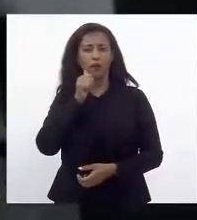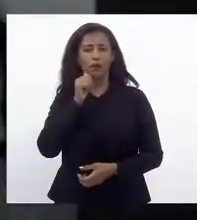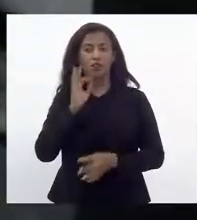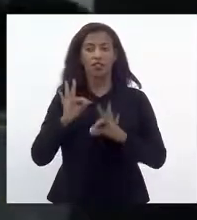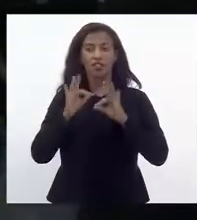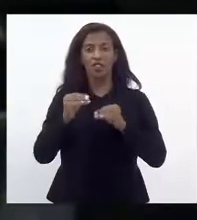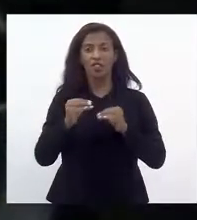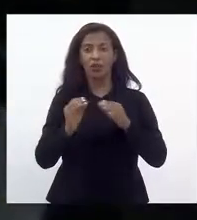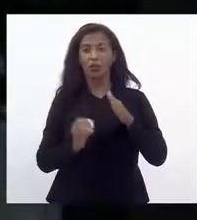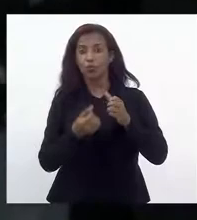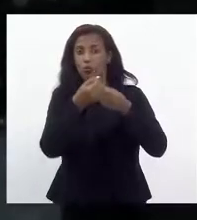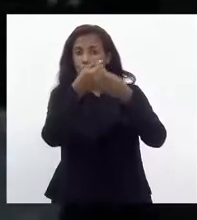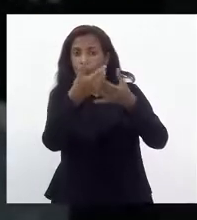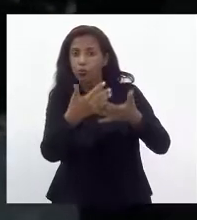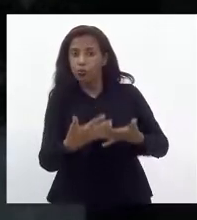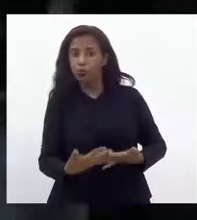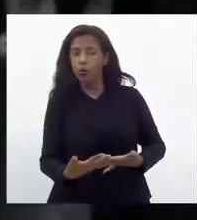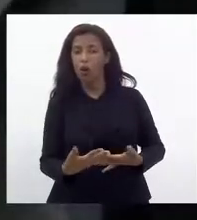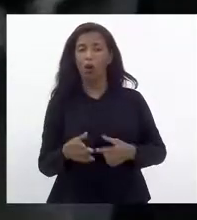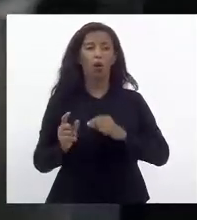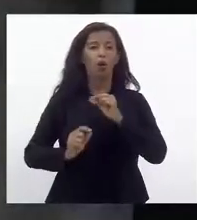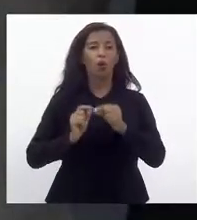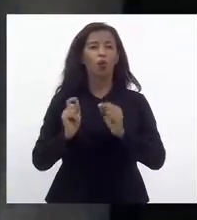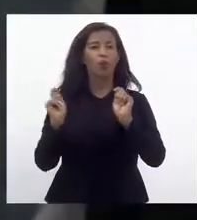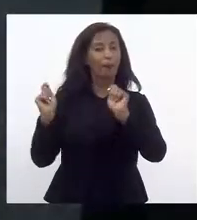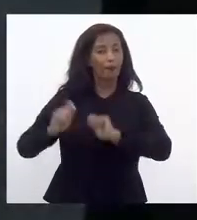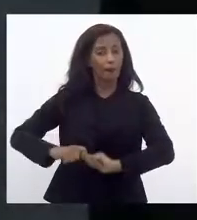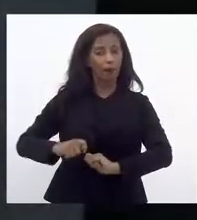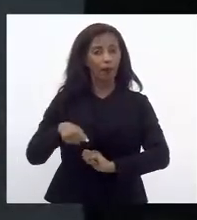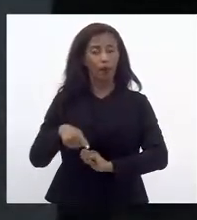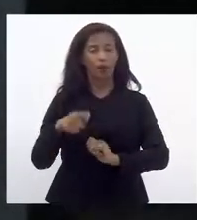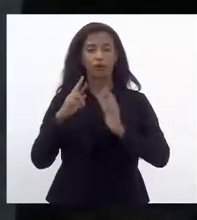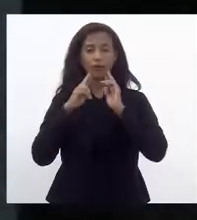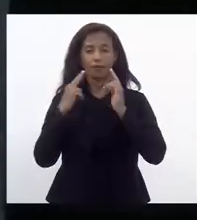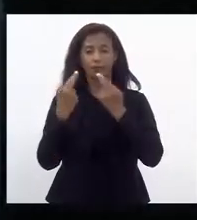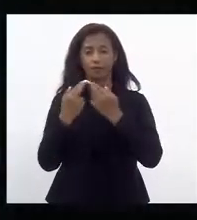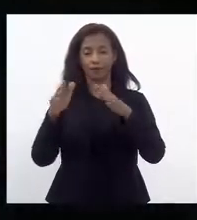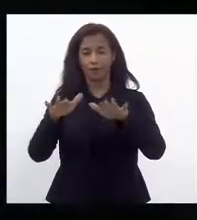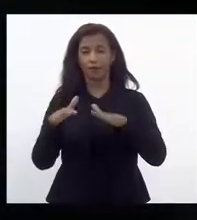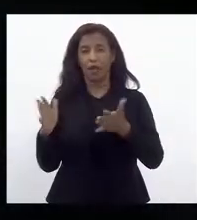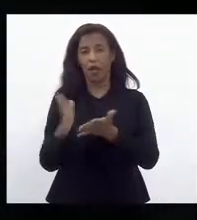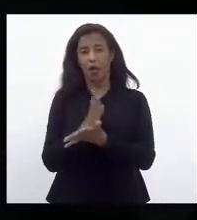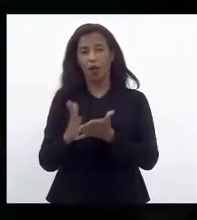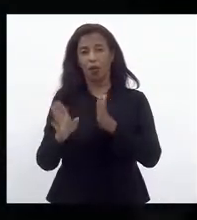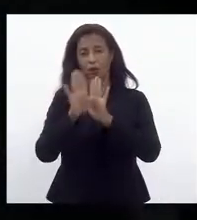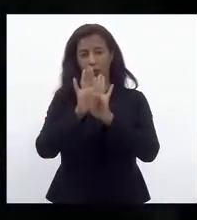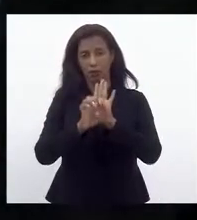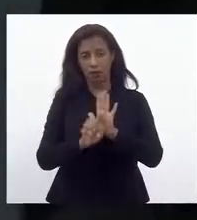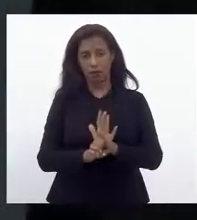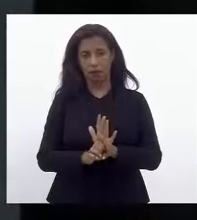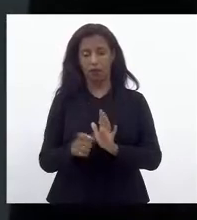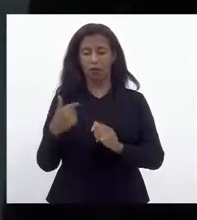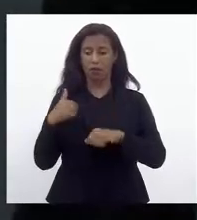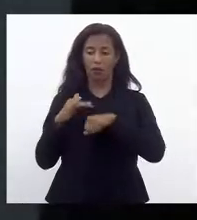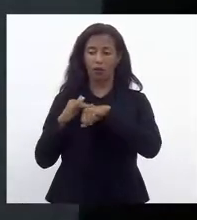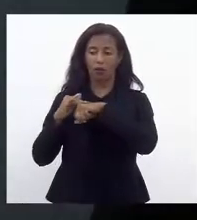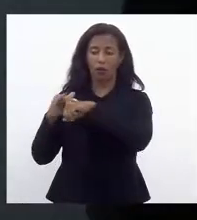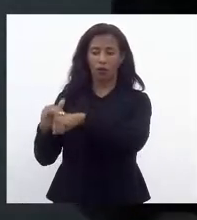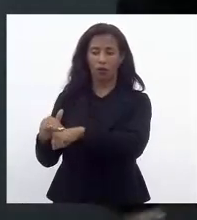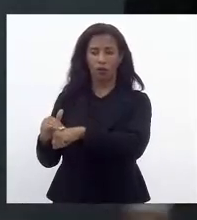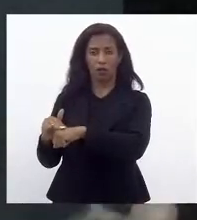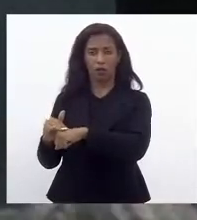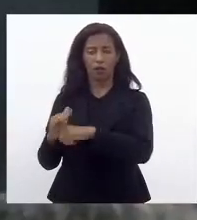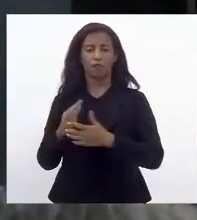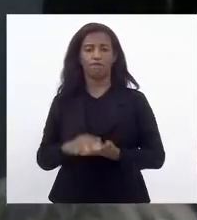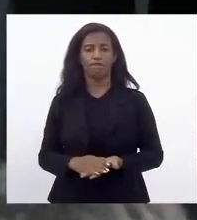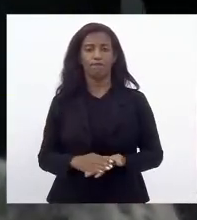tudo instituído aqui. O que a gente poderia, nessa audiência, inclusive algumas emendas, Eu estava conversando com a deputada, não tive chance